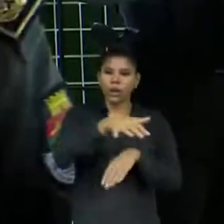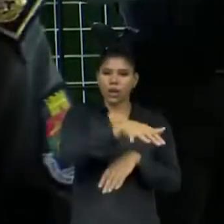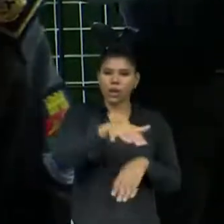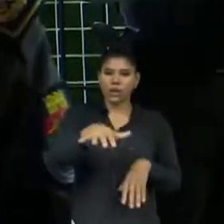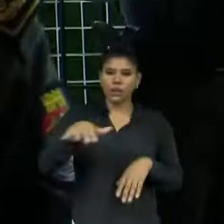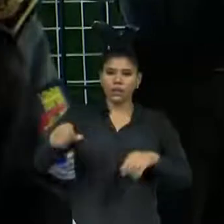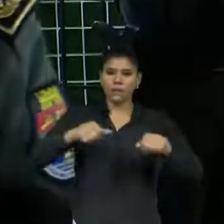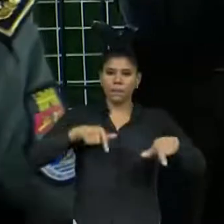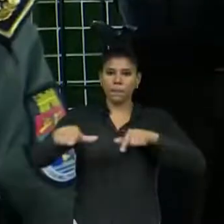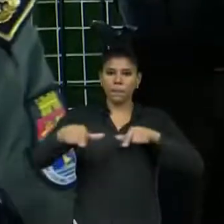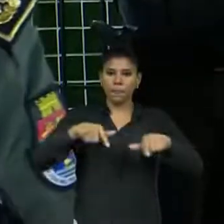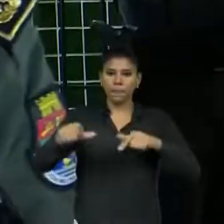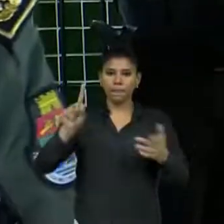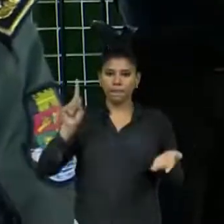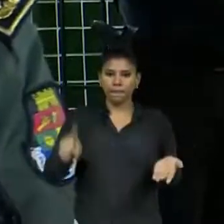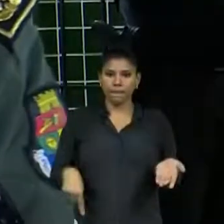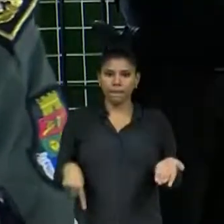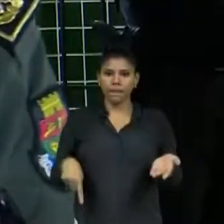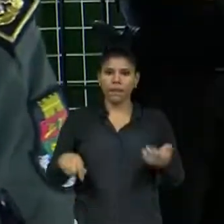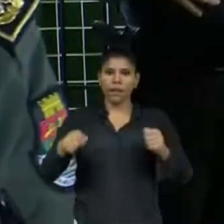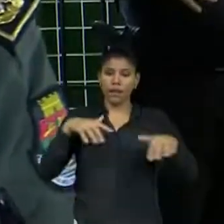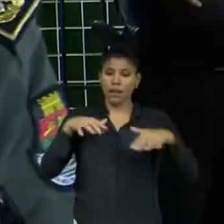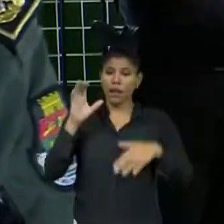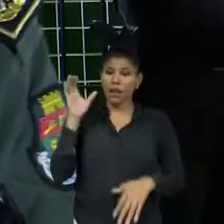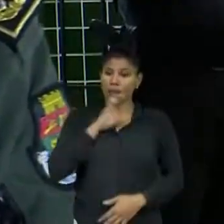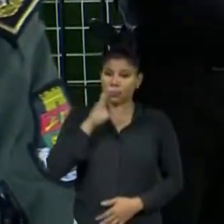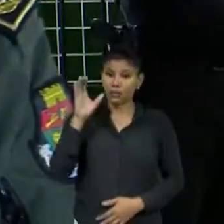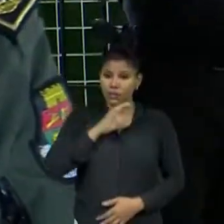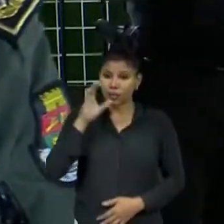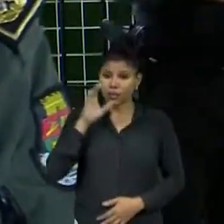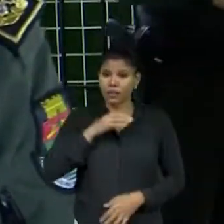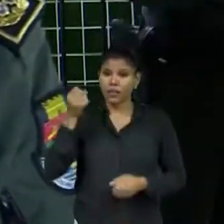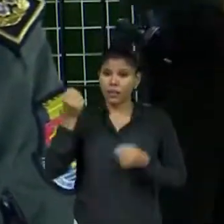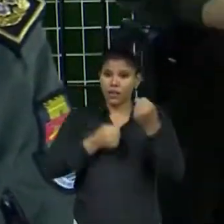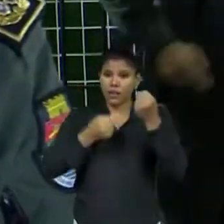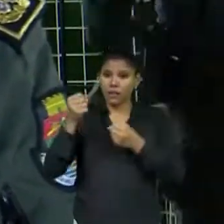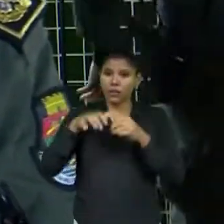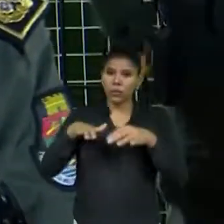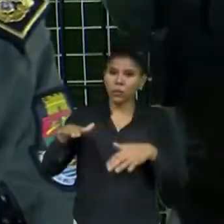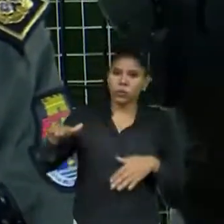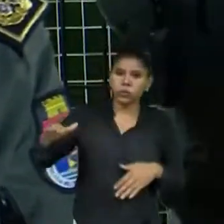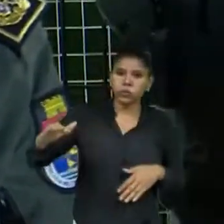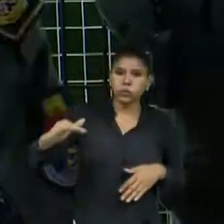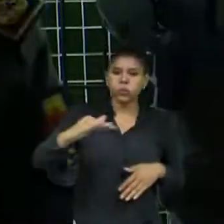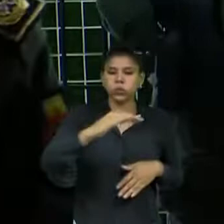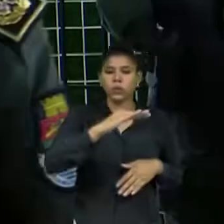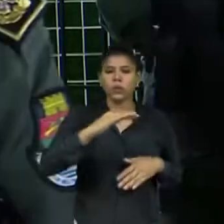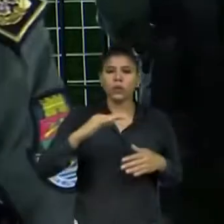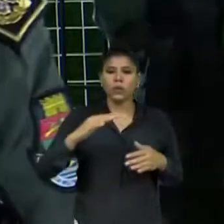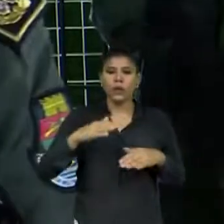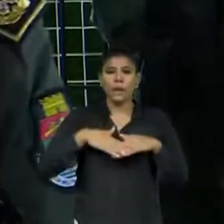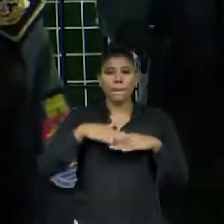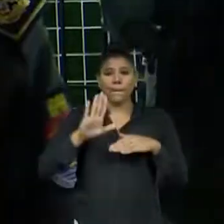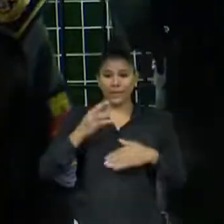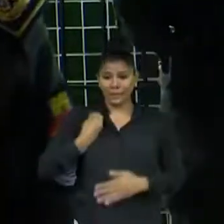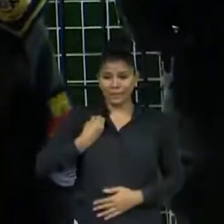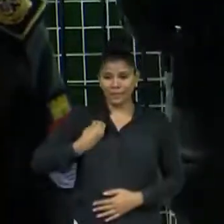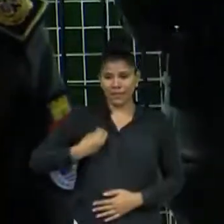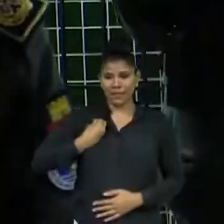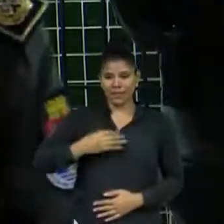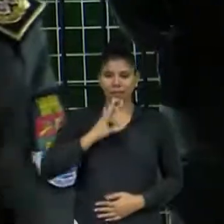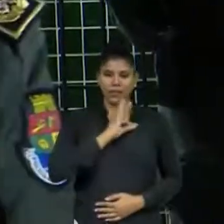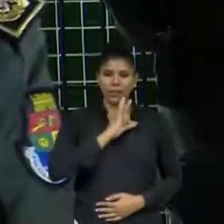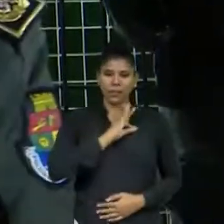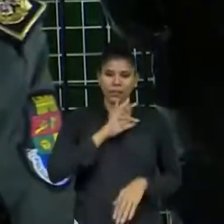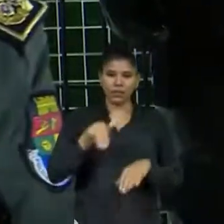tudo é traduzido em agilidade, mais tempo na viatura na rua, mais atendimento de ocorrência, mais presença e, consequentemente,